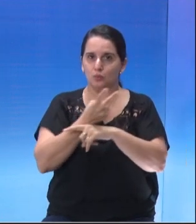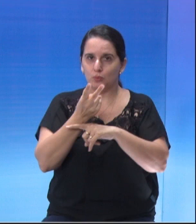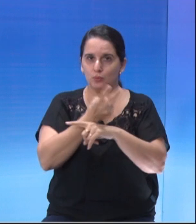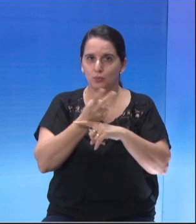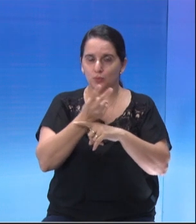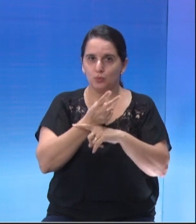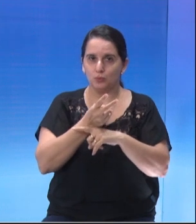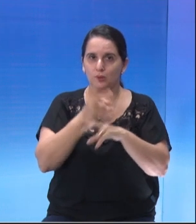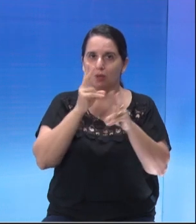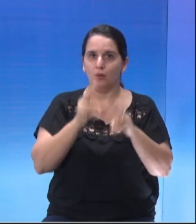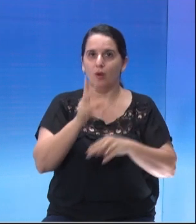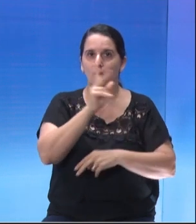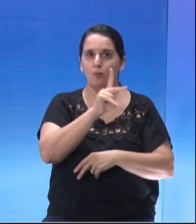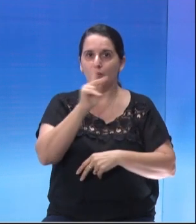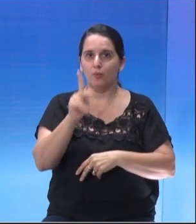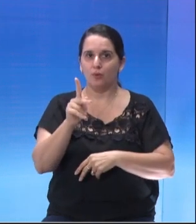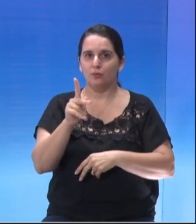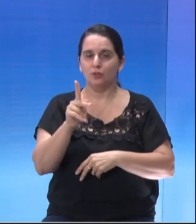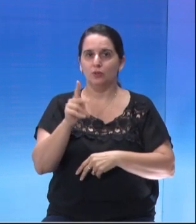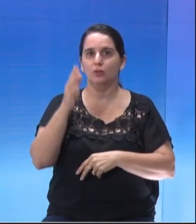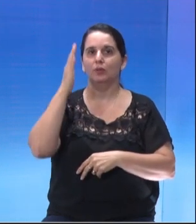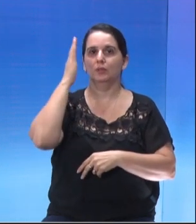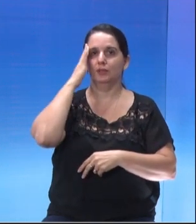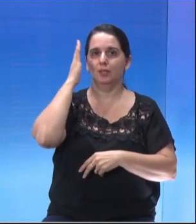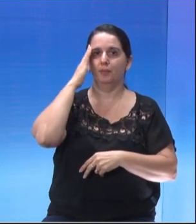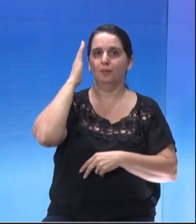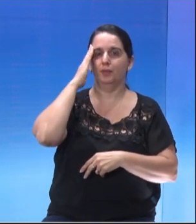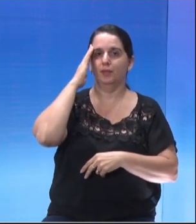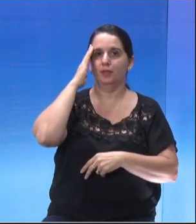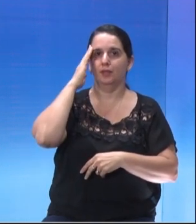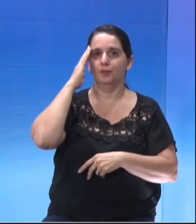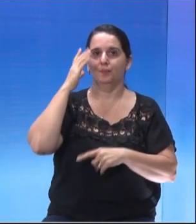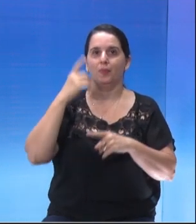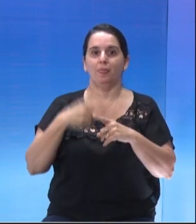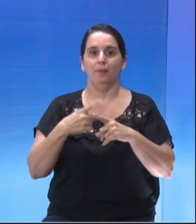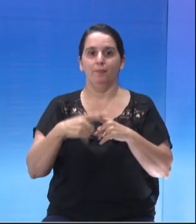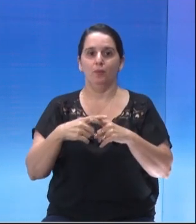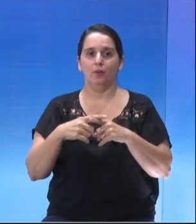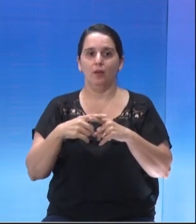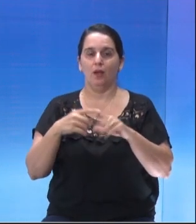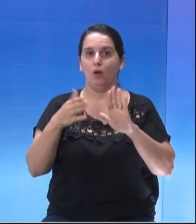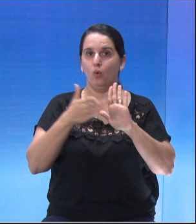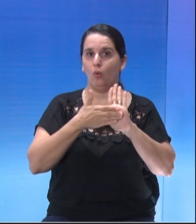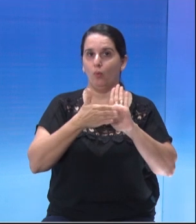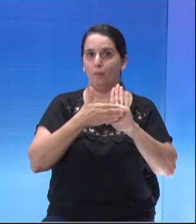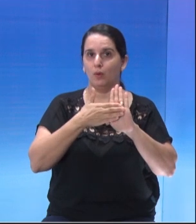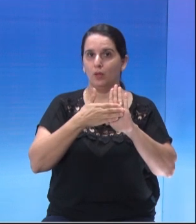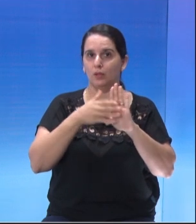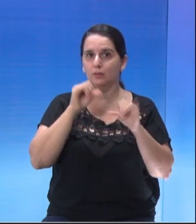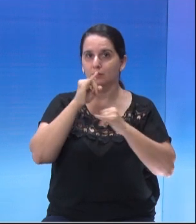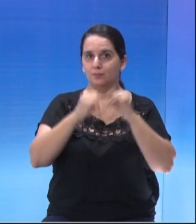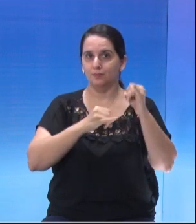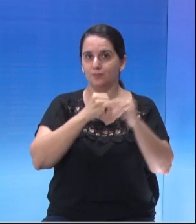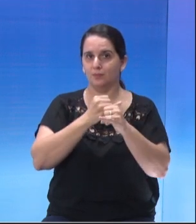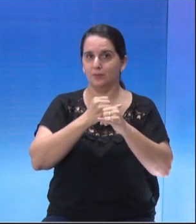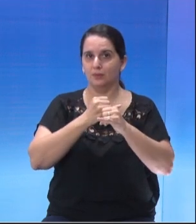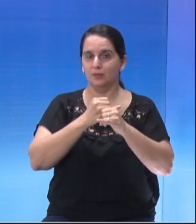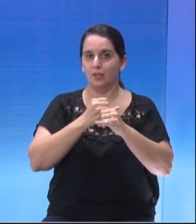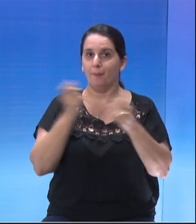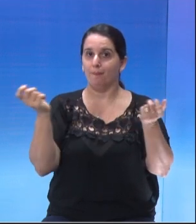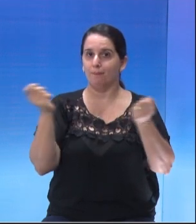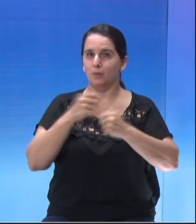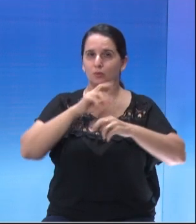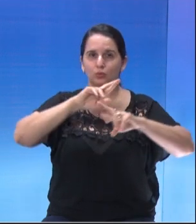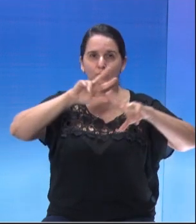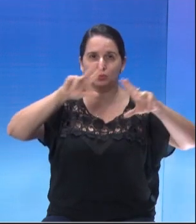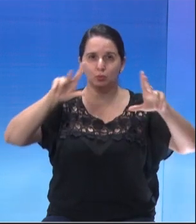professor desconfiado de um aluno faria. A diferença é que o programa permite que se pesquise em vários buscadores,